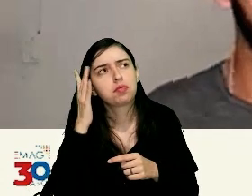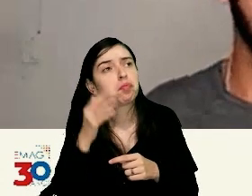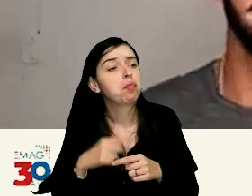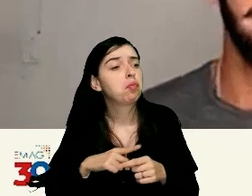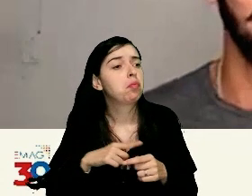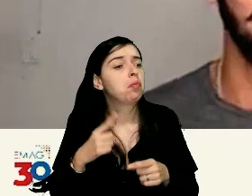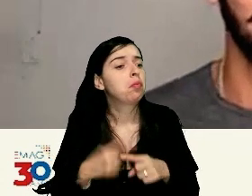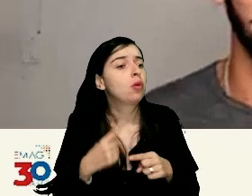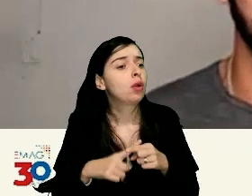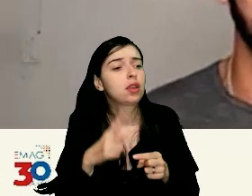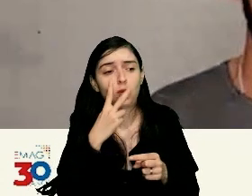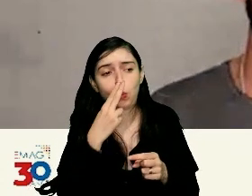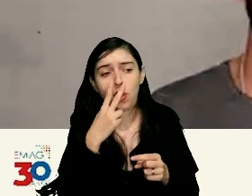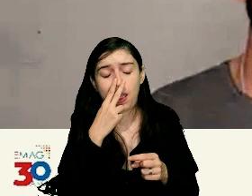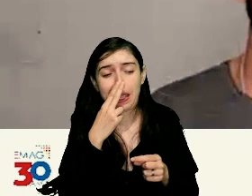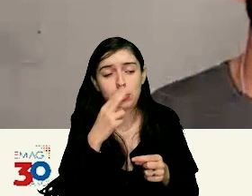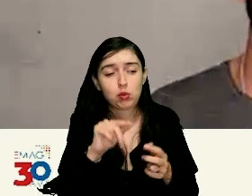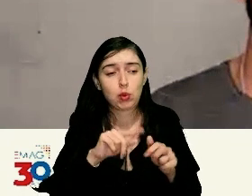está aprendendo também.